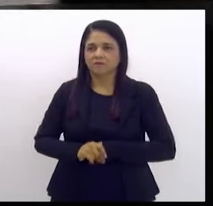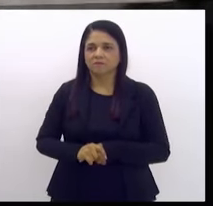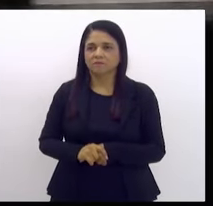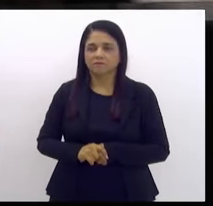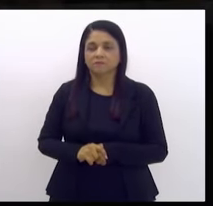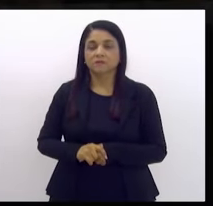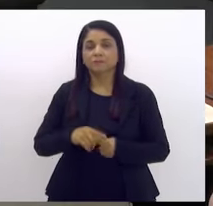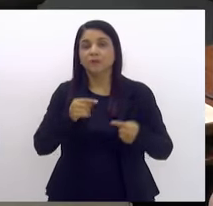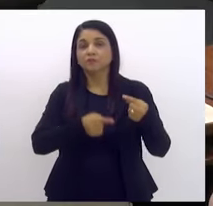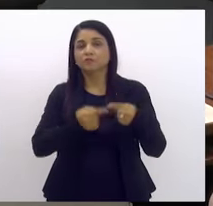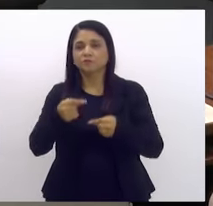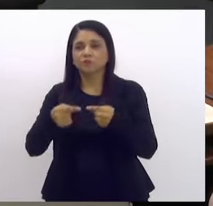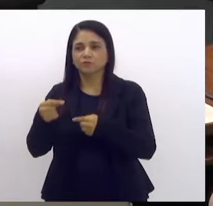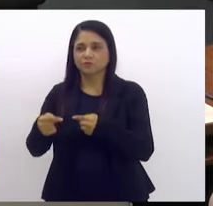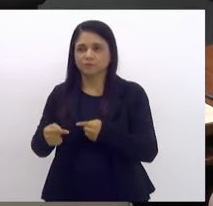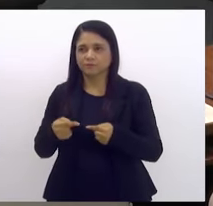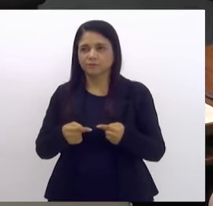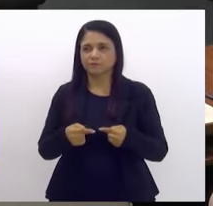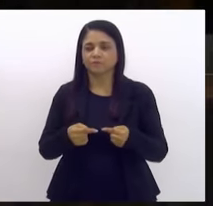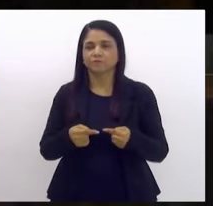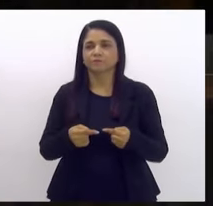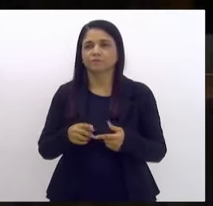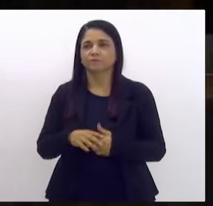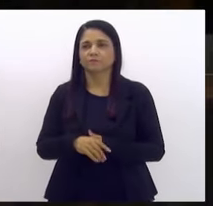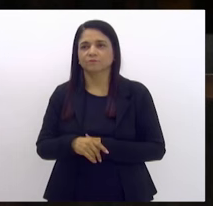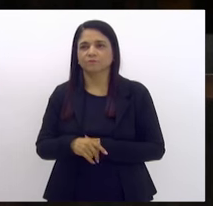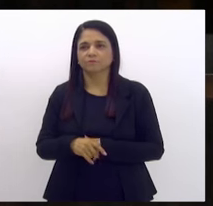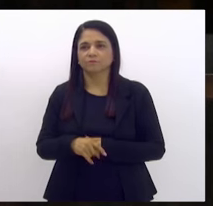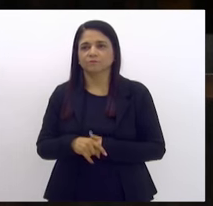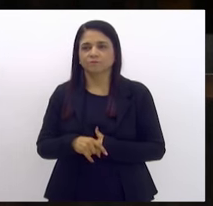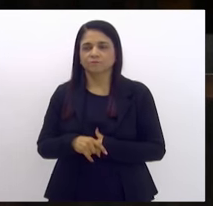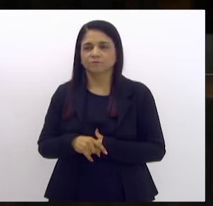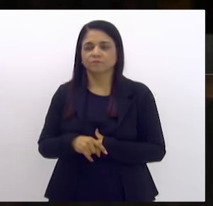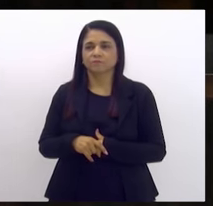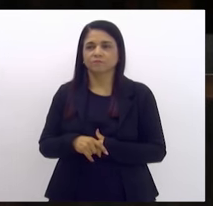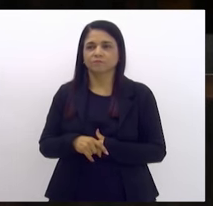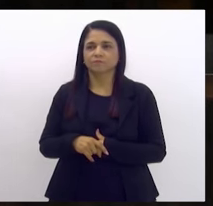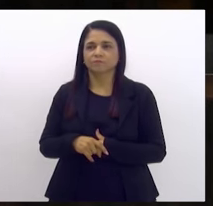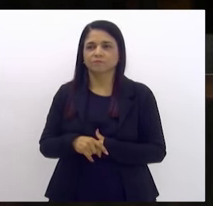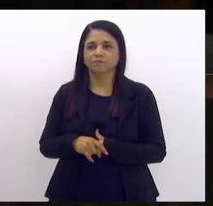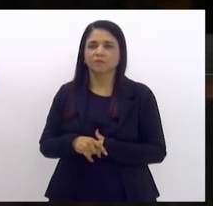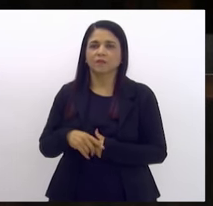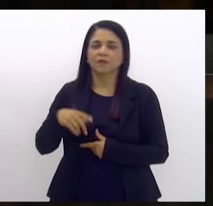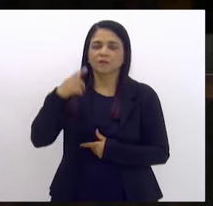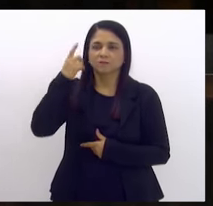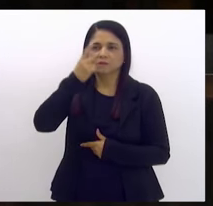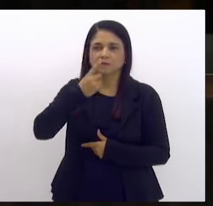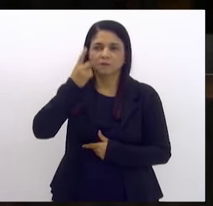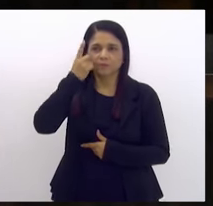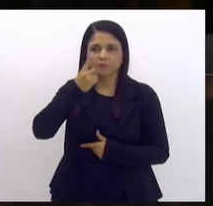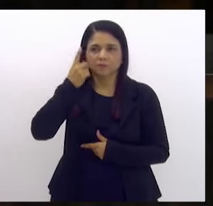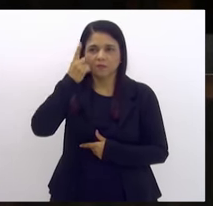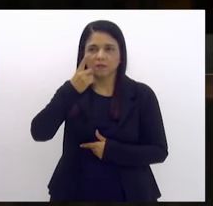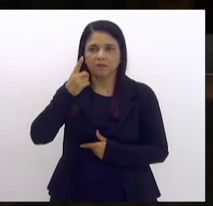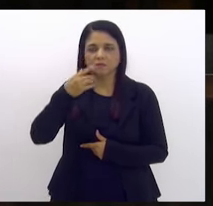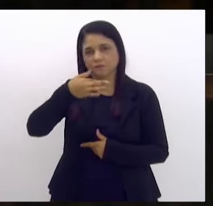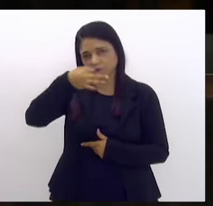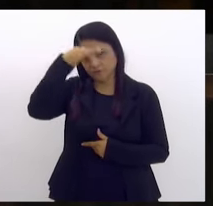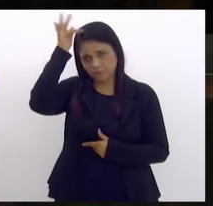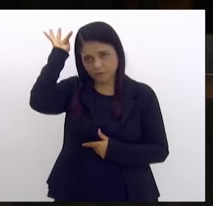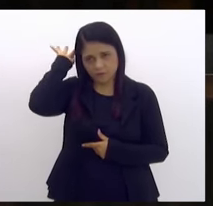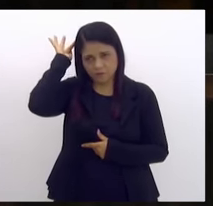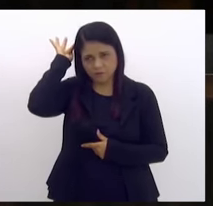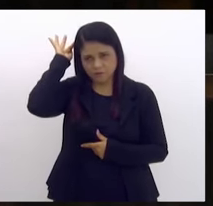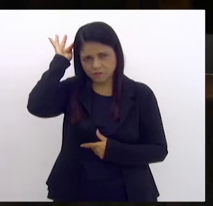Para discutir, presidente. Para discutir, presidente. Nosso nobre deputado Fred Pacheco, é